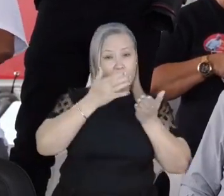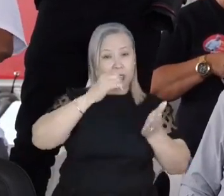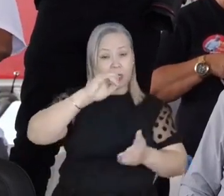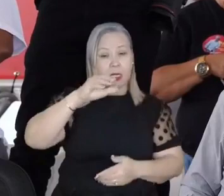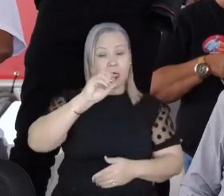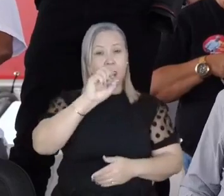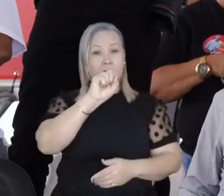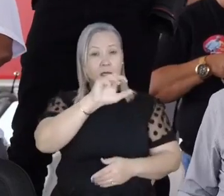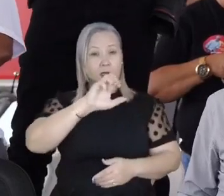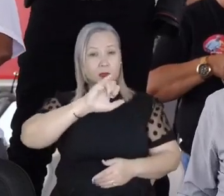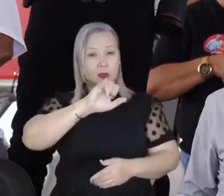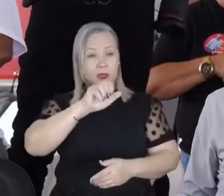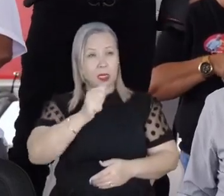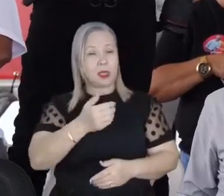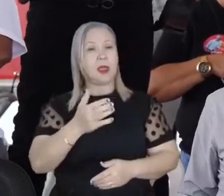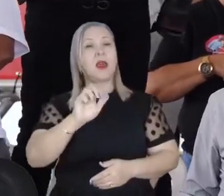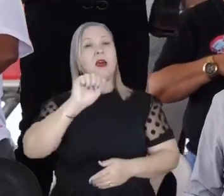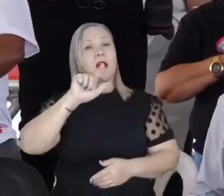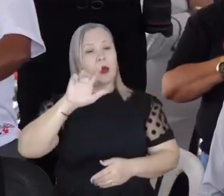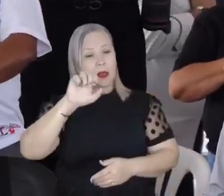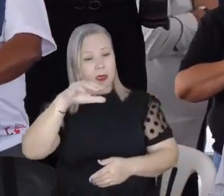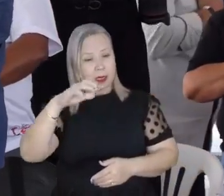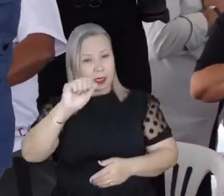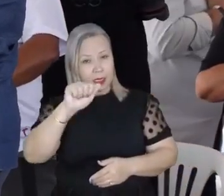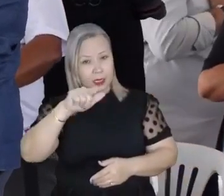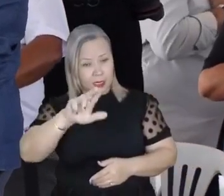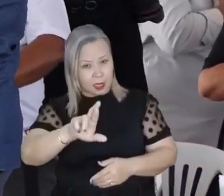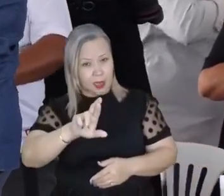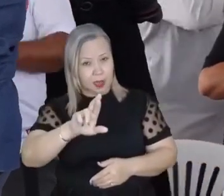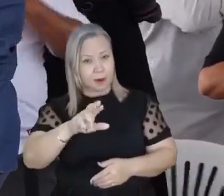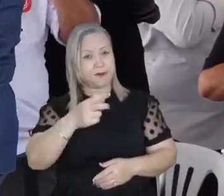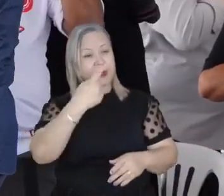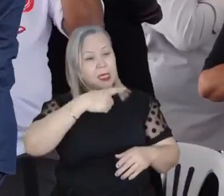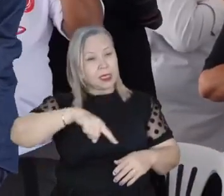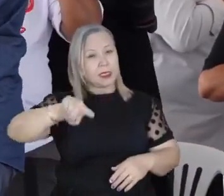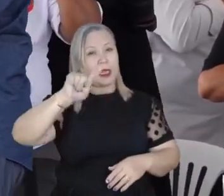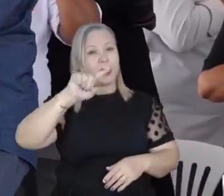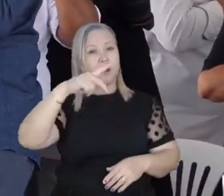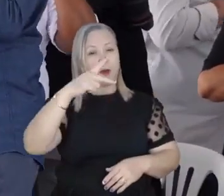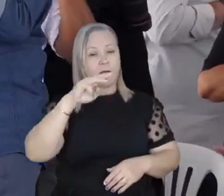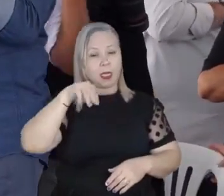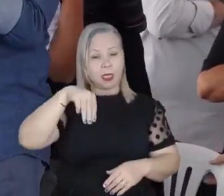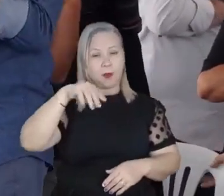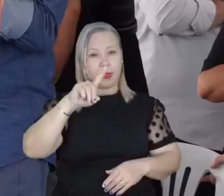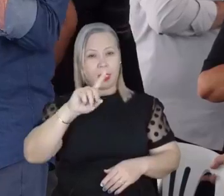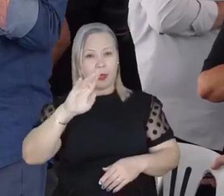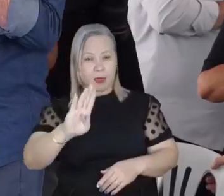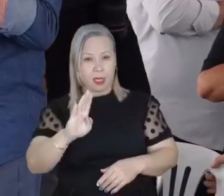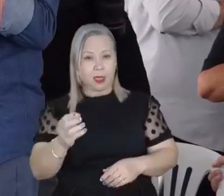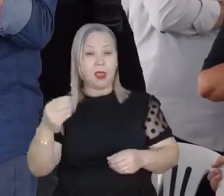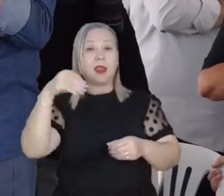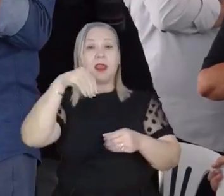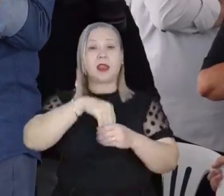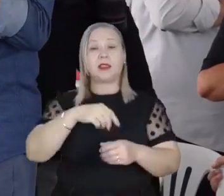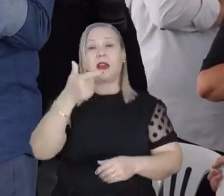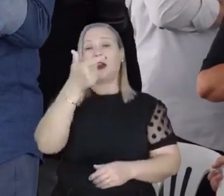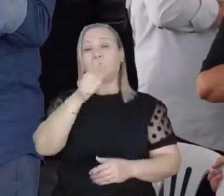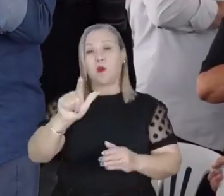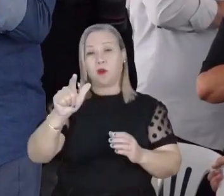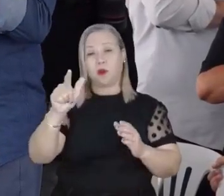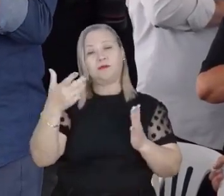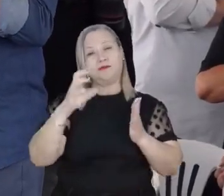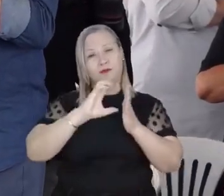PMDB, a entrar no outro partido, e foi o meu vice. E eu posso dizer com orgulho para vocês aqui em Minas